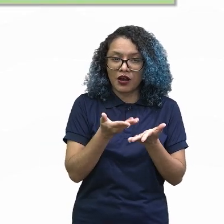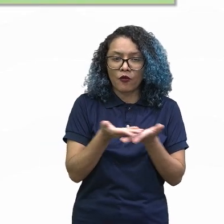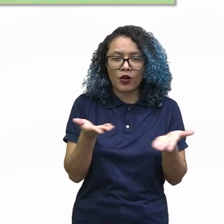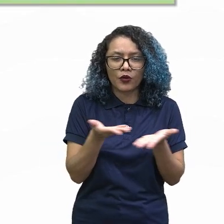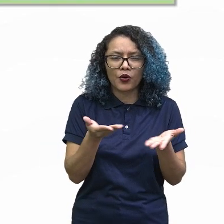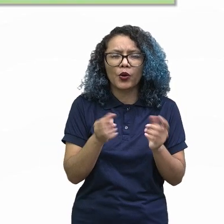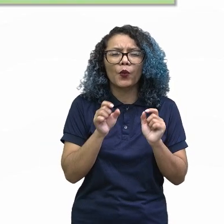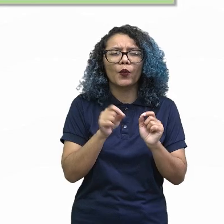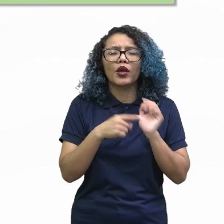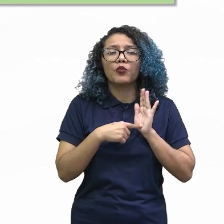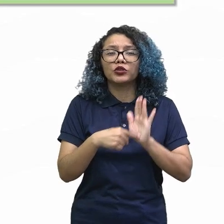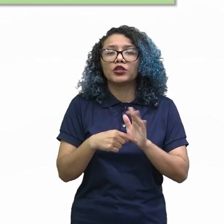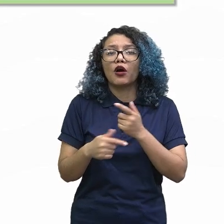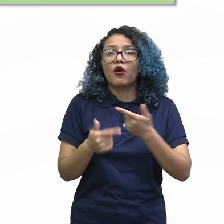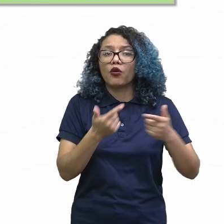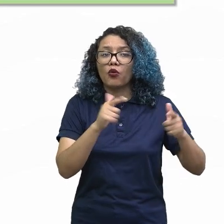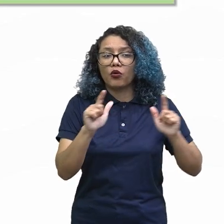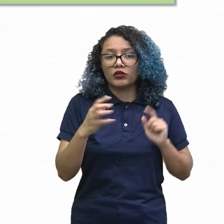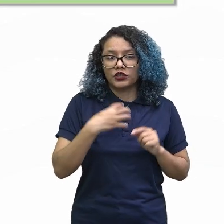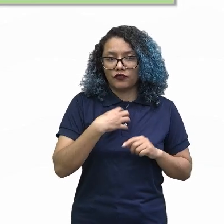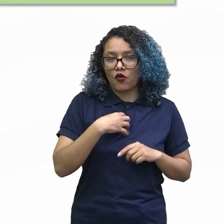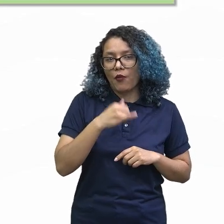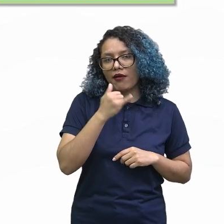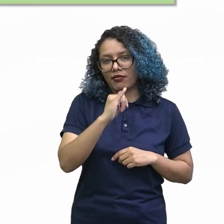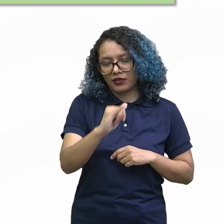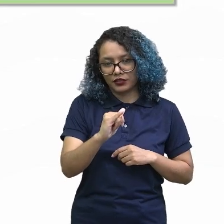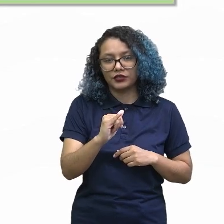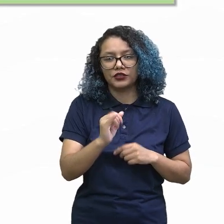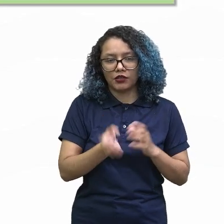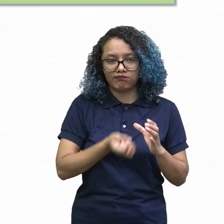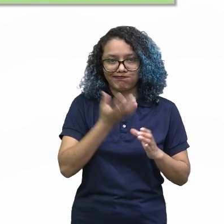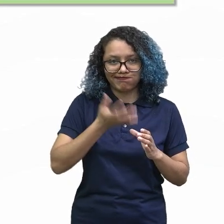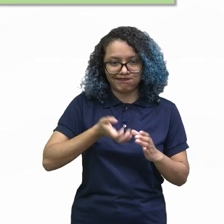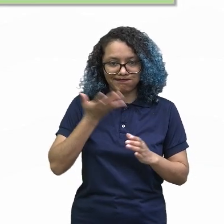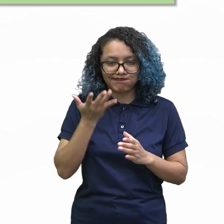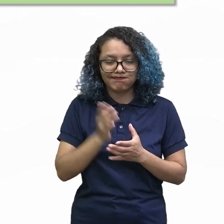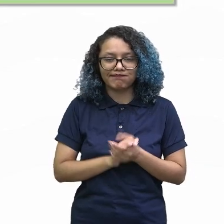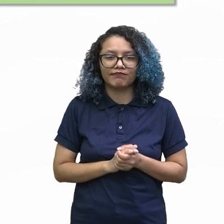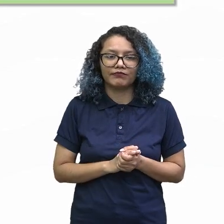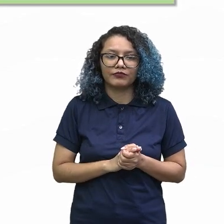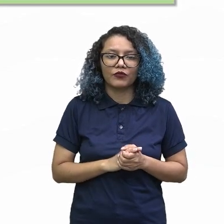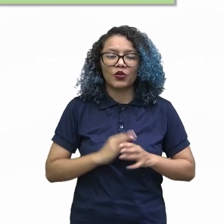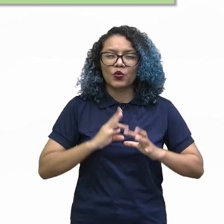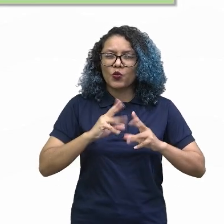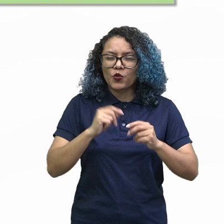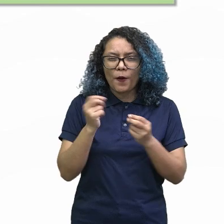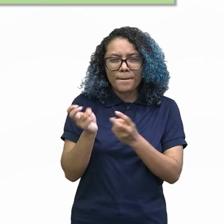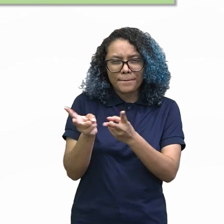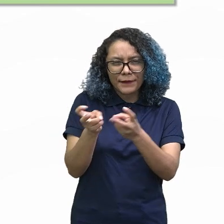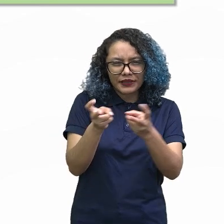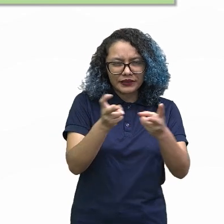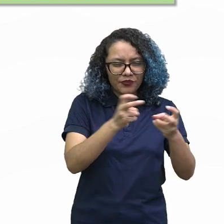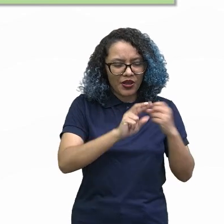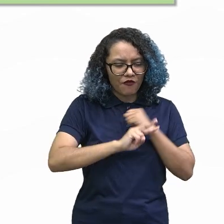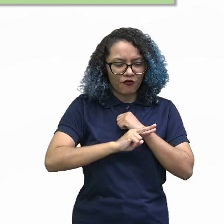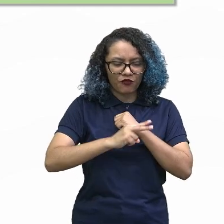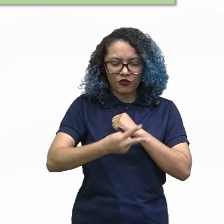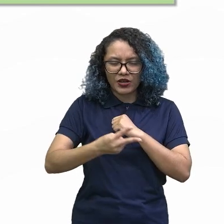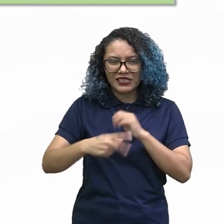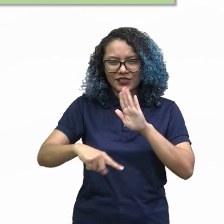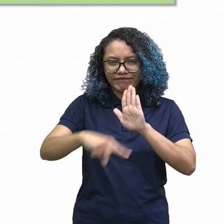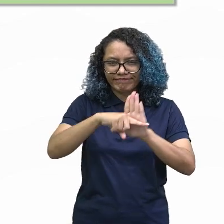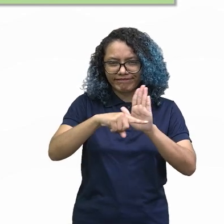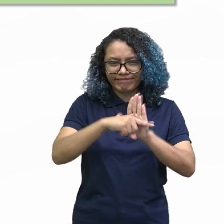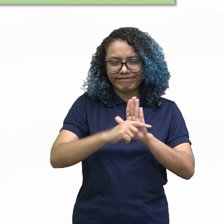vocês essas outras opções que foram surgindo, né? Depois de observar todo aquele impacto que estava ocasionando